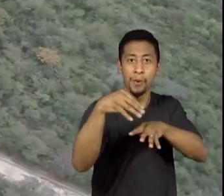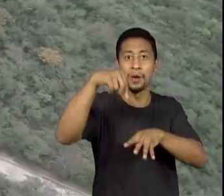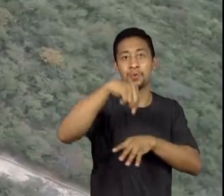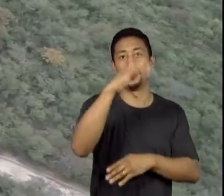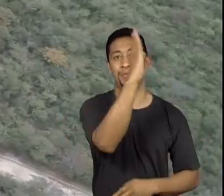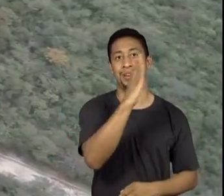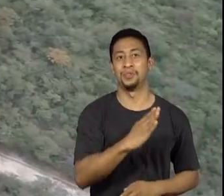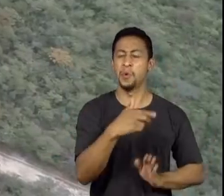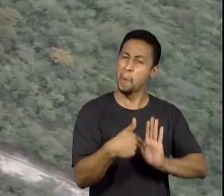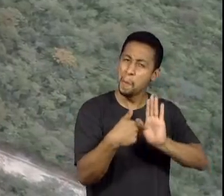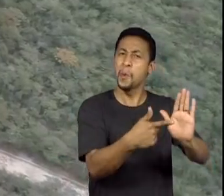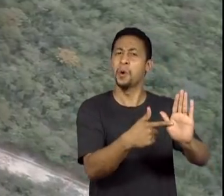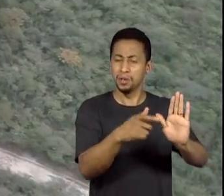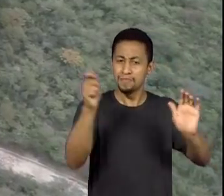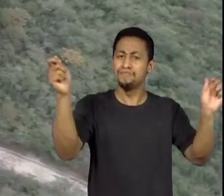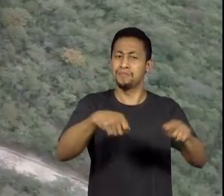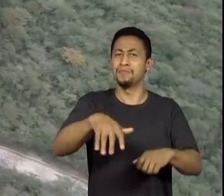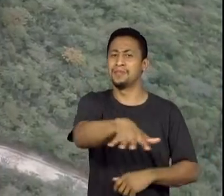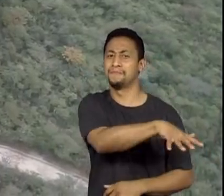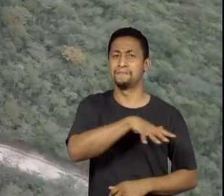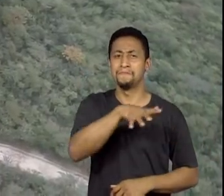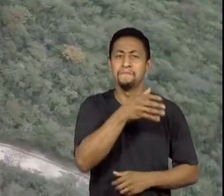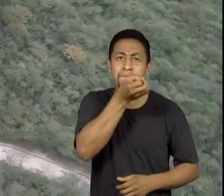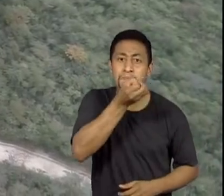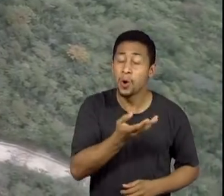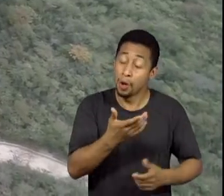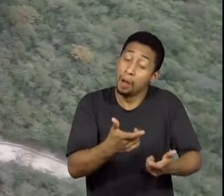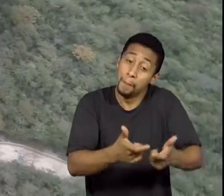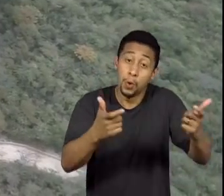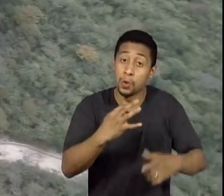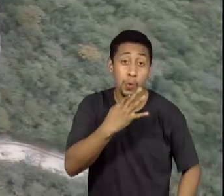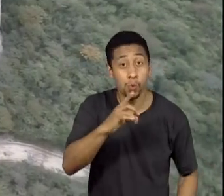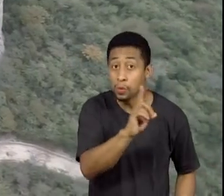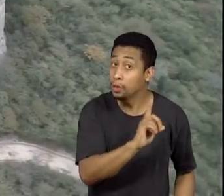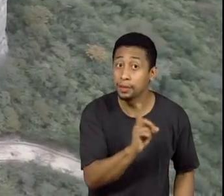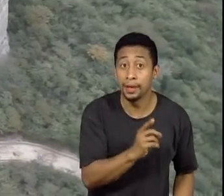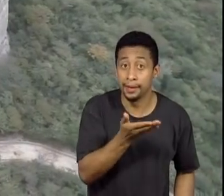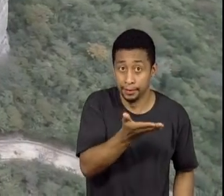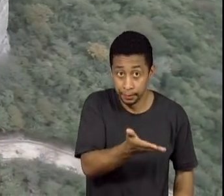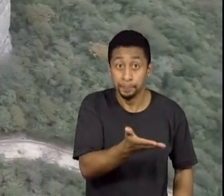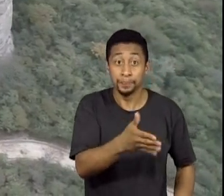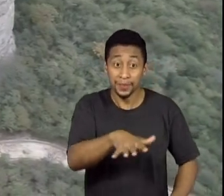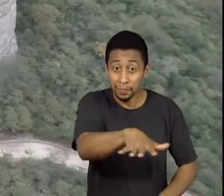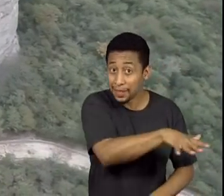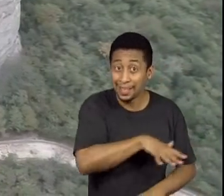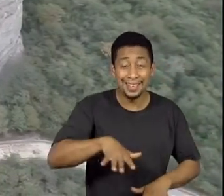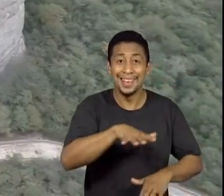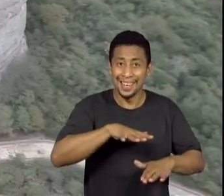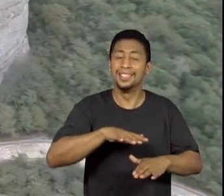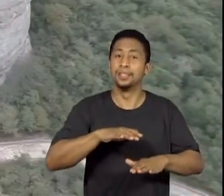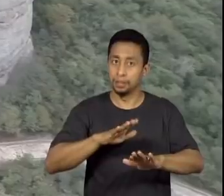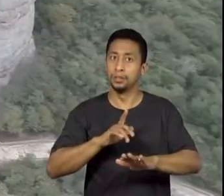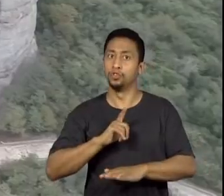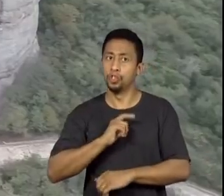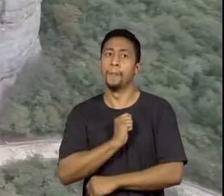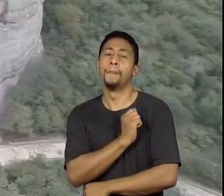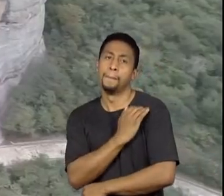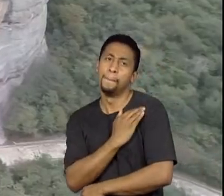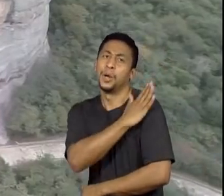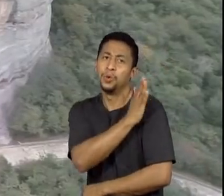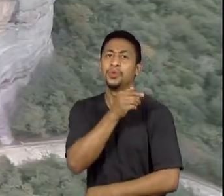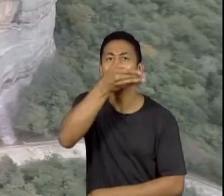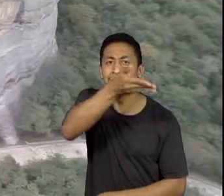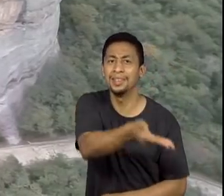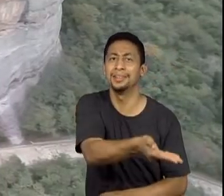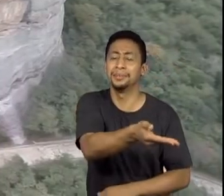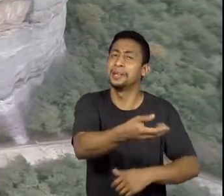Isso mostra como esse ambiente é desconhecido, como esse ambiente sofreu preconceitos e como